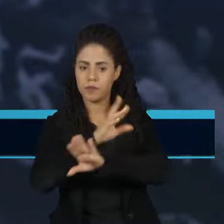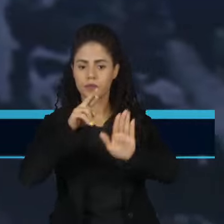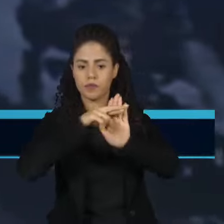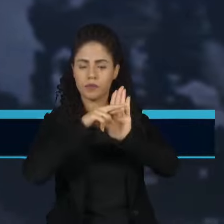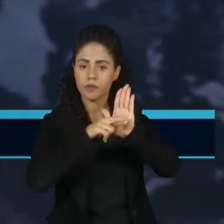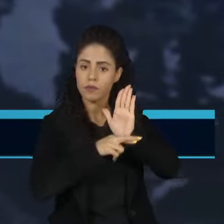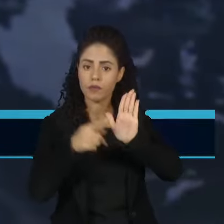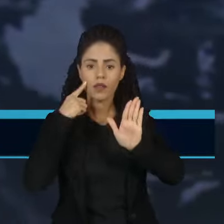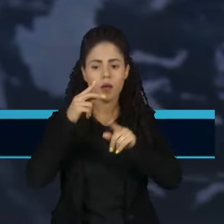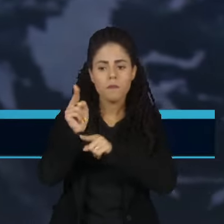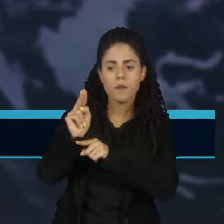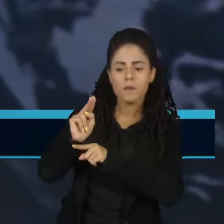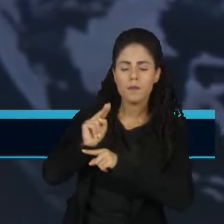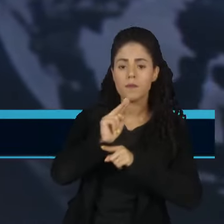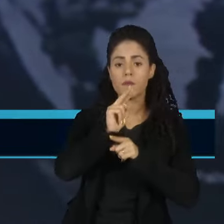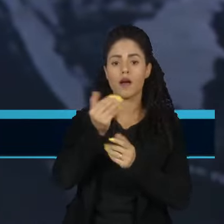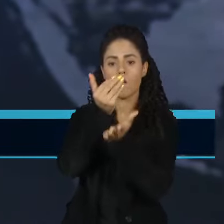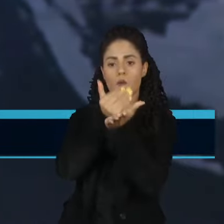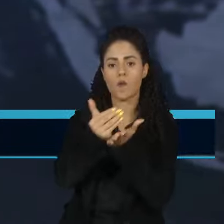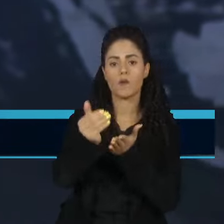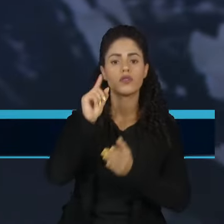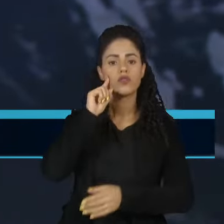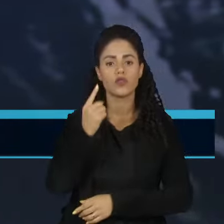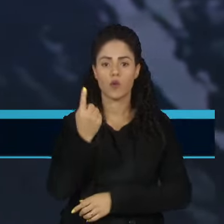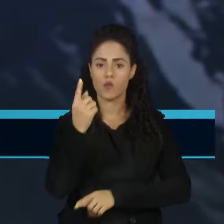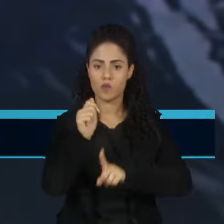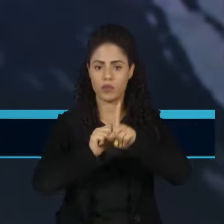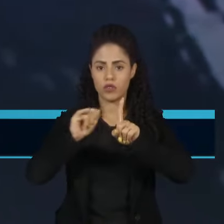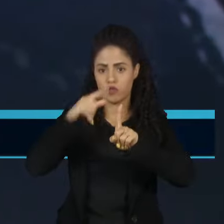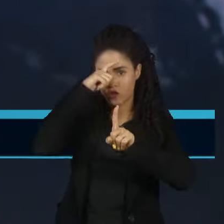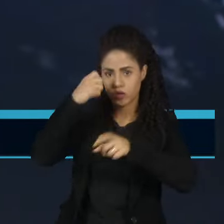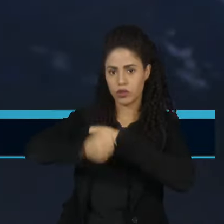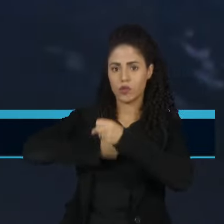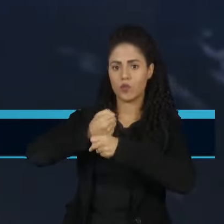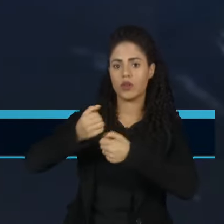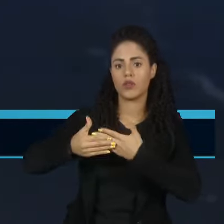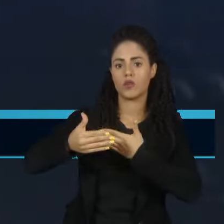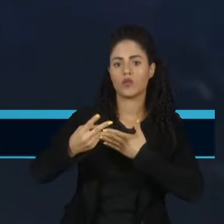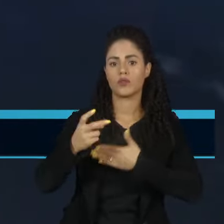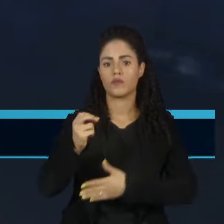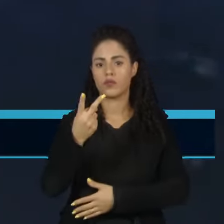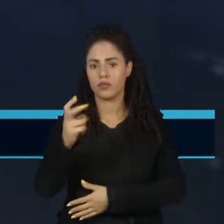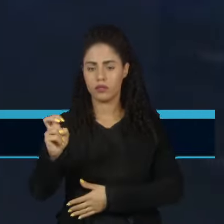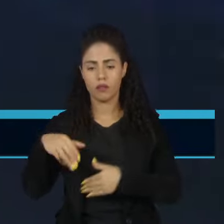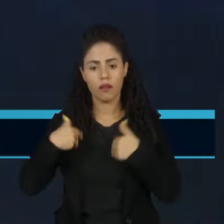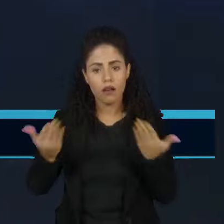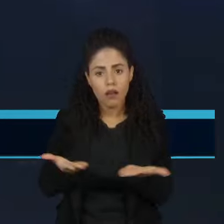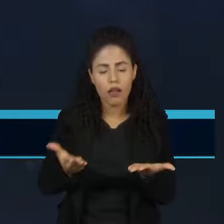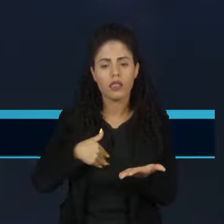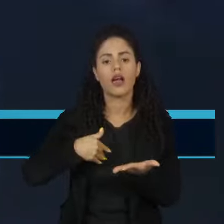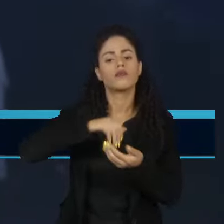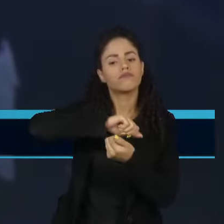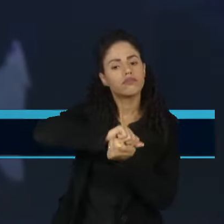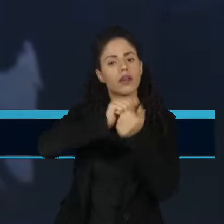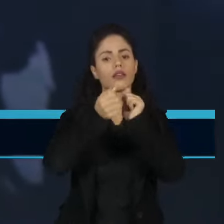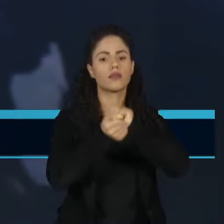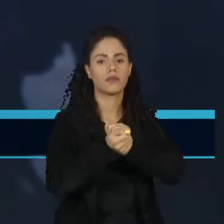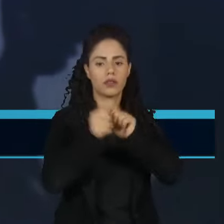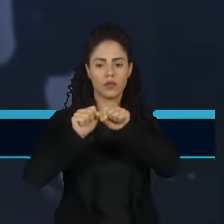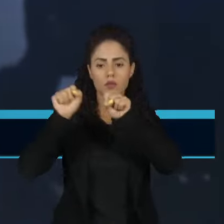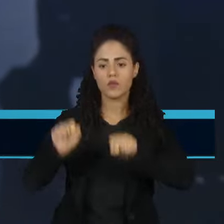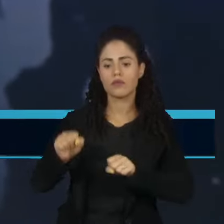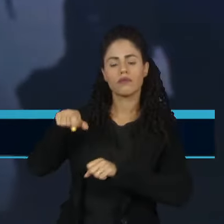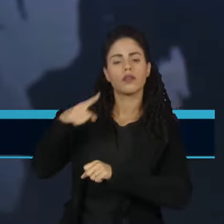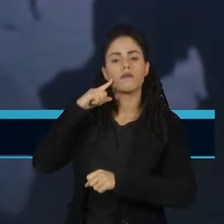aplicação da fiscalização começa no dia primeiro de Janeiro do ano que vem até o momento O mercado está em fase de adequação do setor